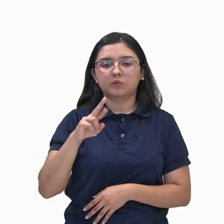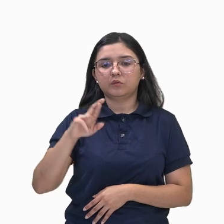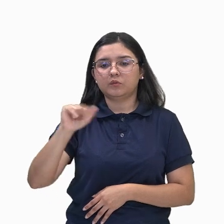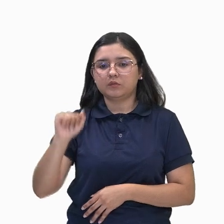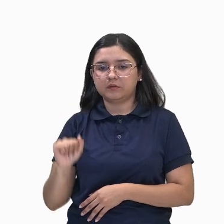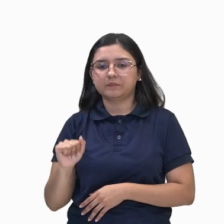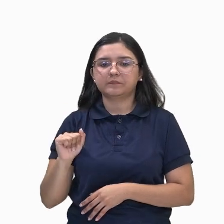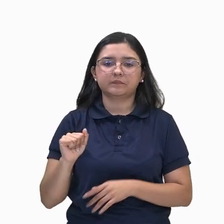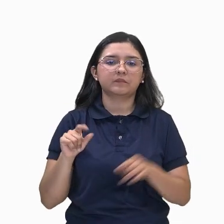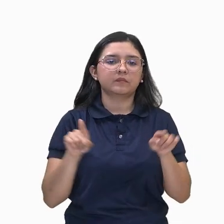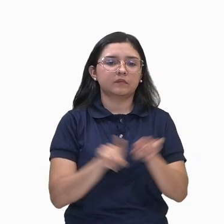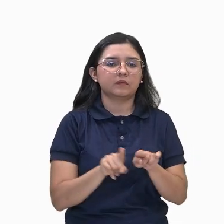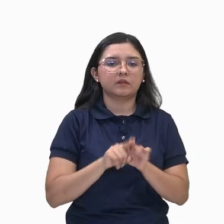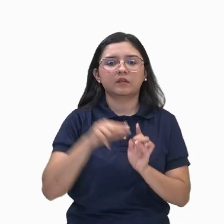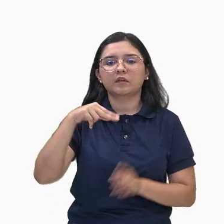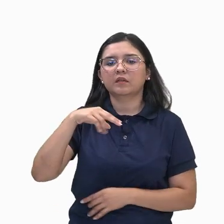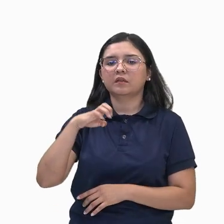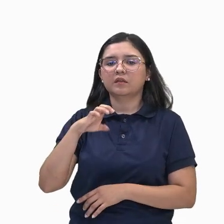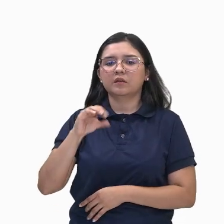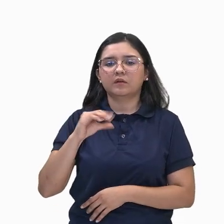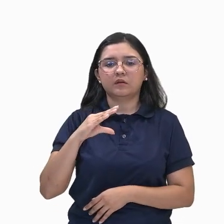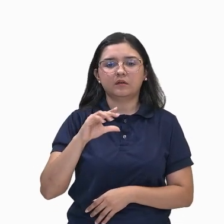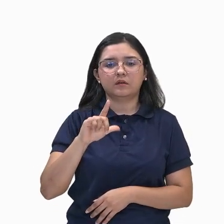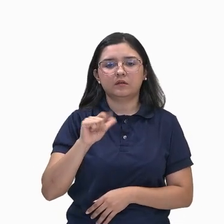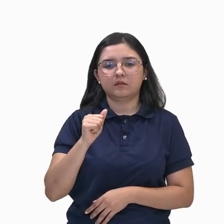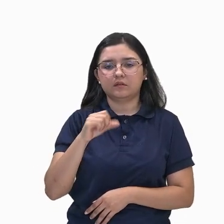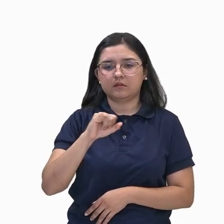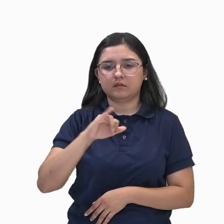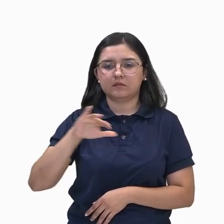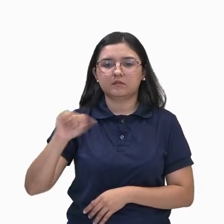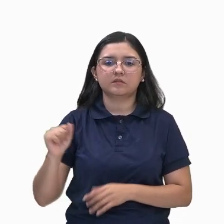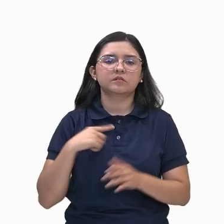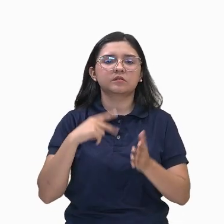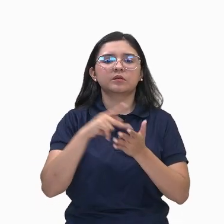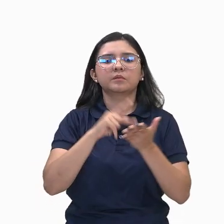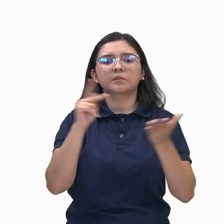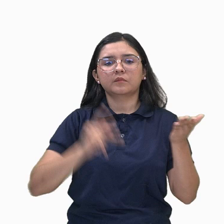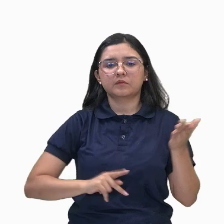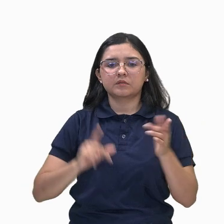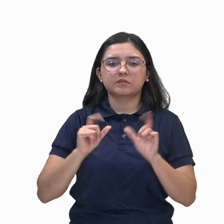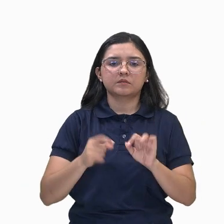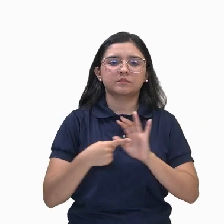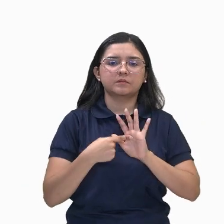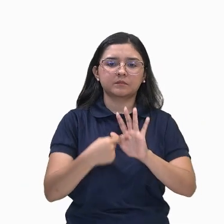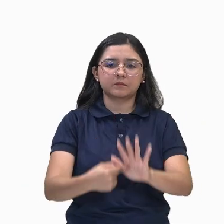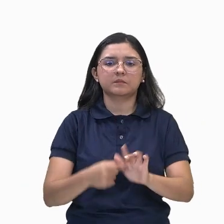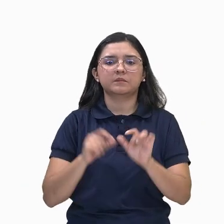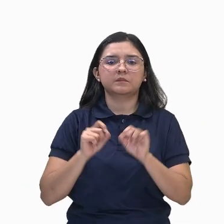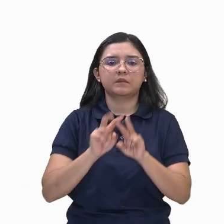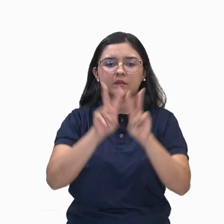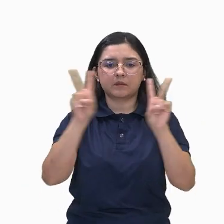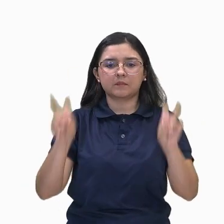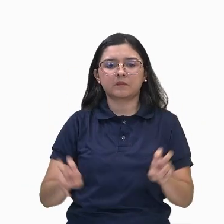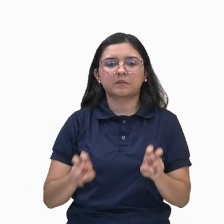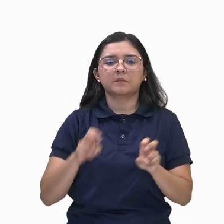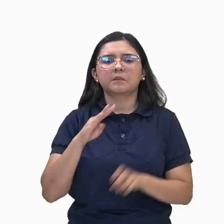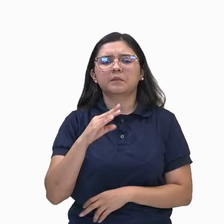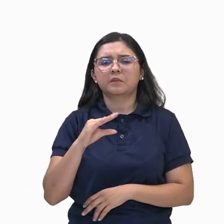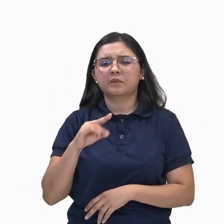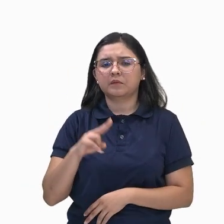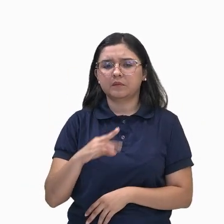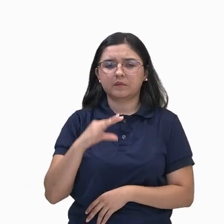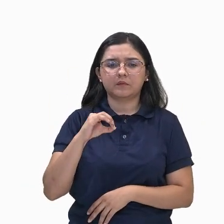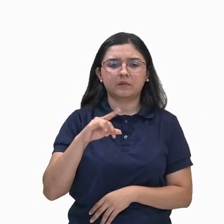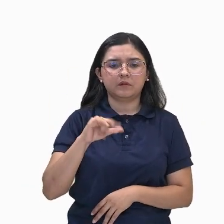Sua poesia é manifestada a partir de uma temática bucólica e pastoril. Então, nessa segunda